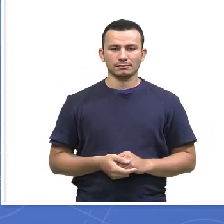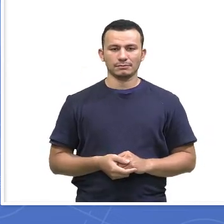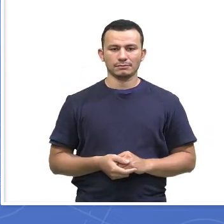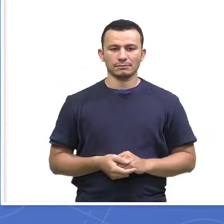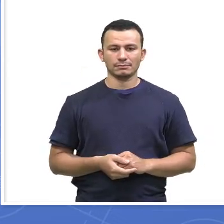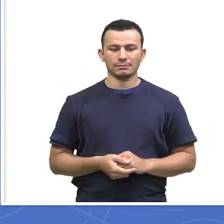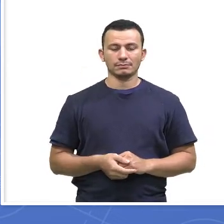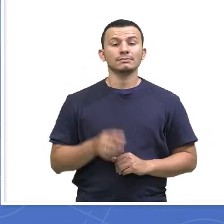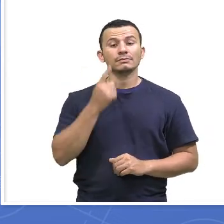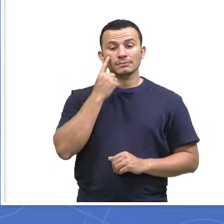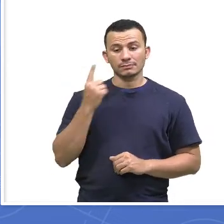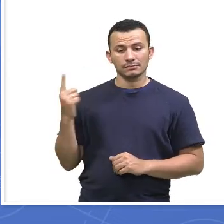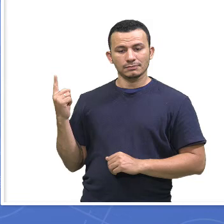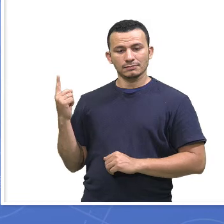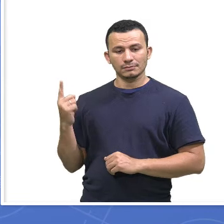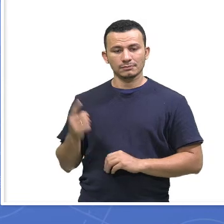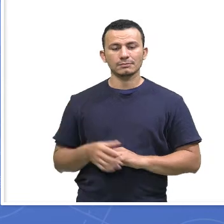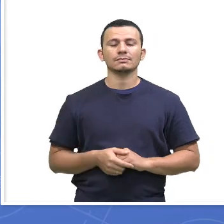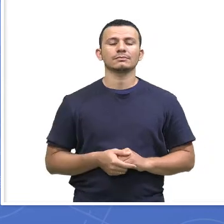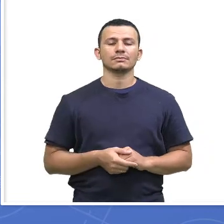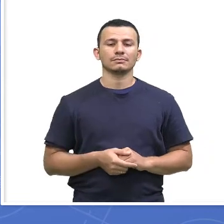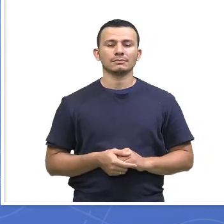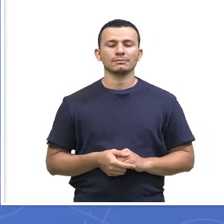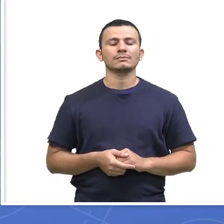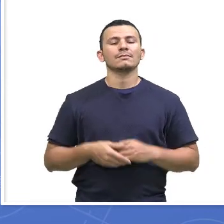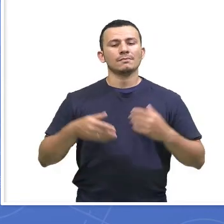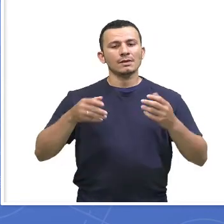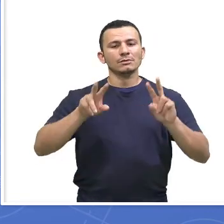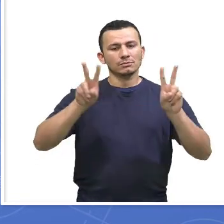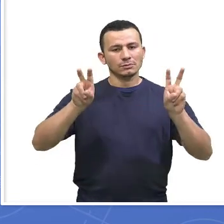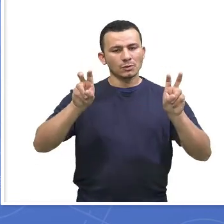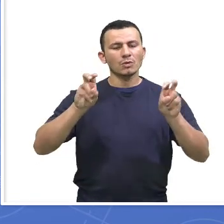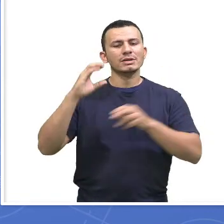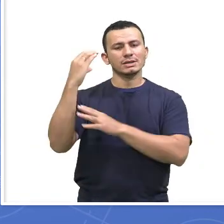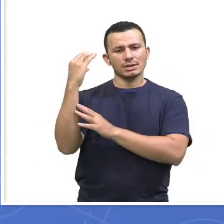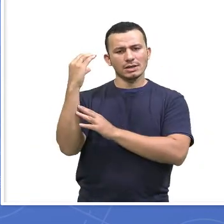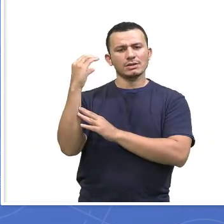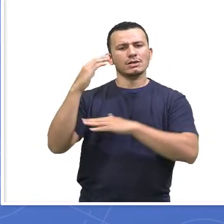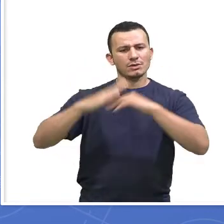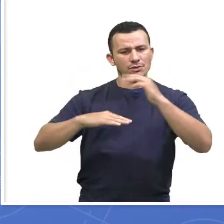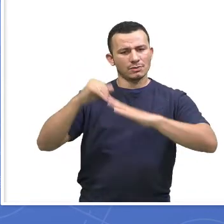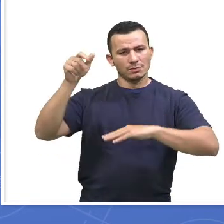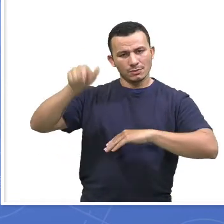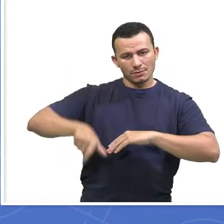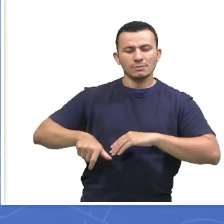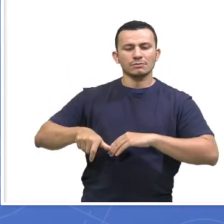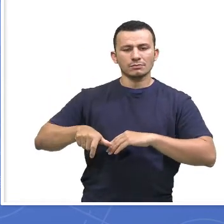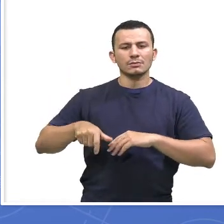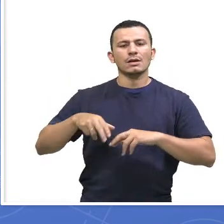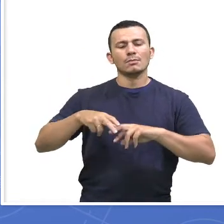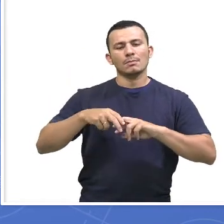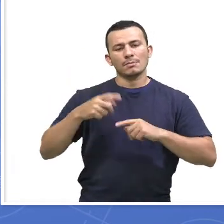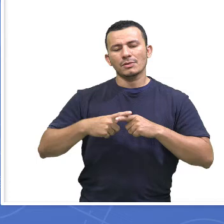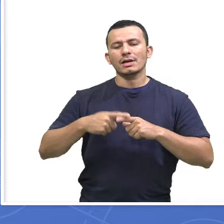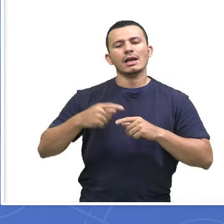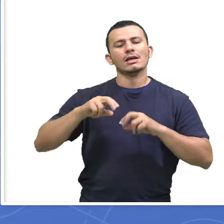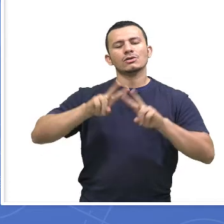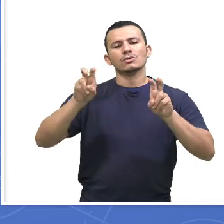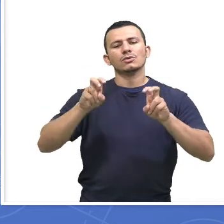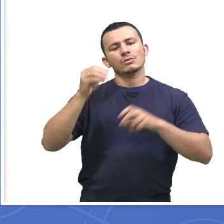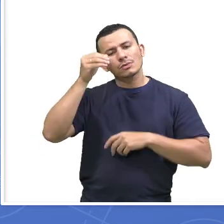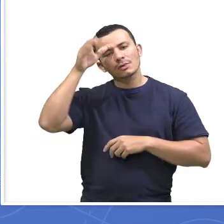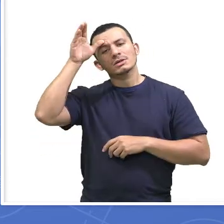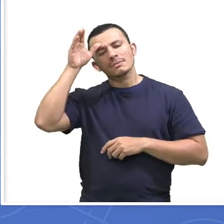Olha aí, continuamos falando de cientistas. Nós estamos falando disso porque nós estamos falando do conhecimento científico,